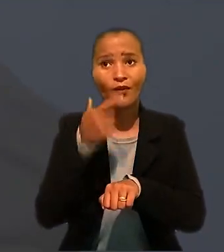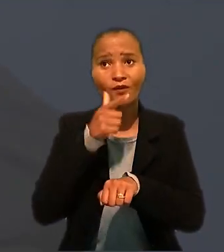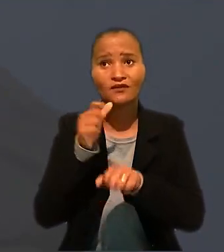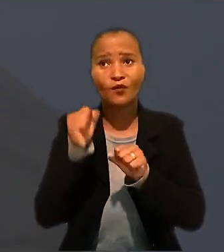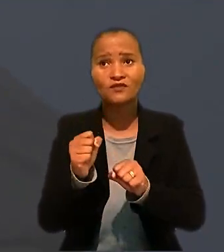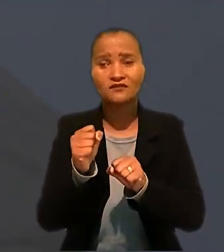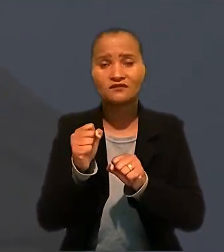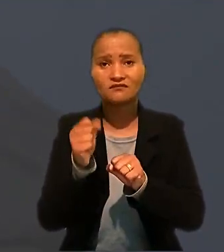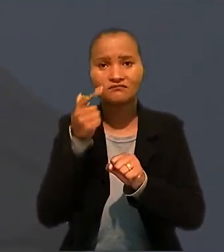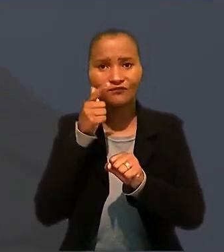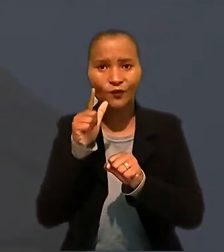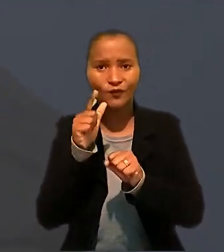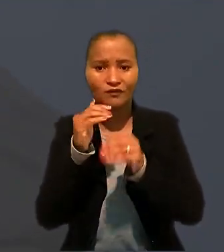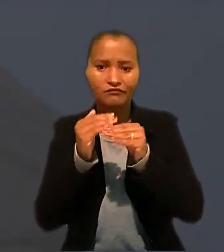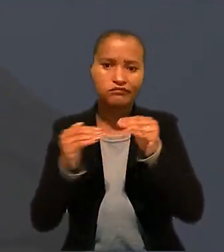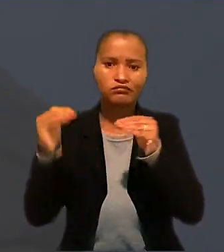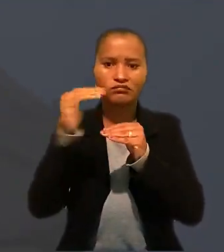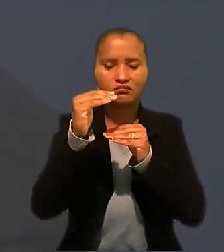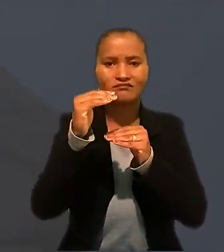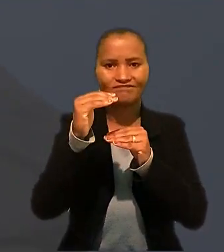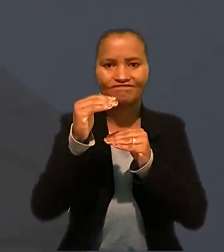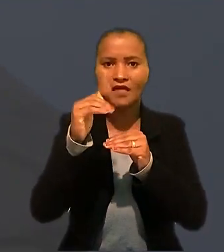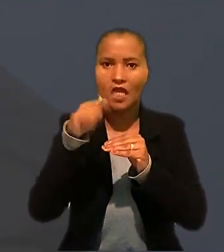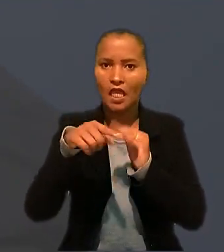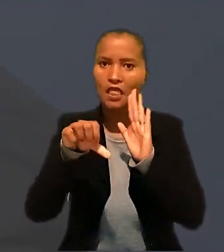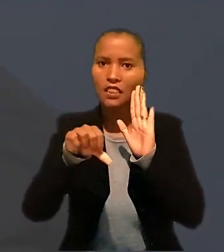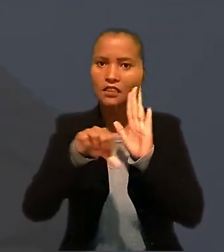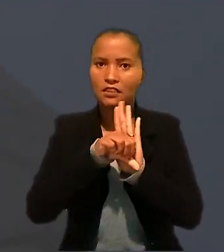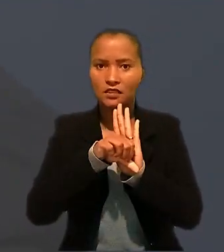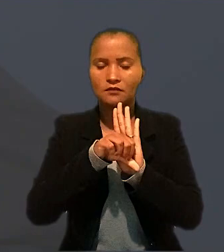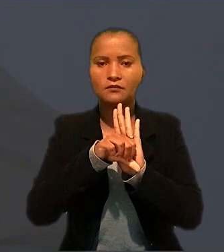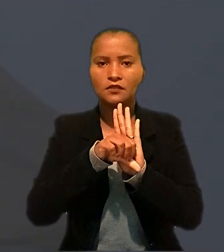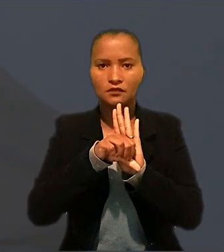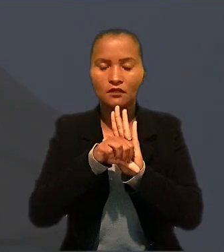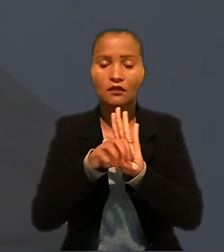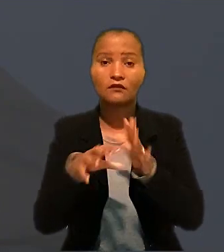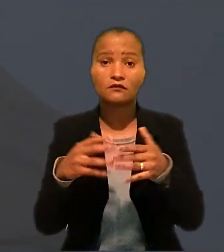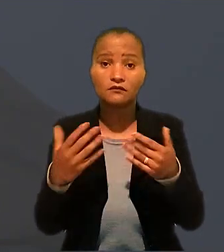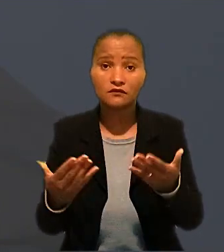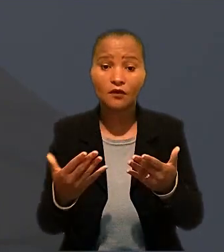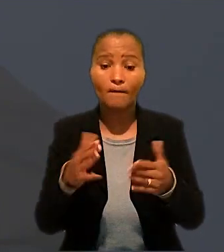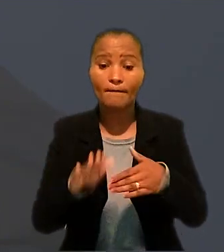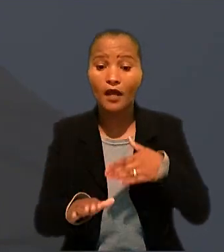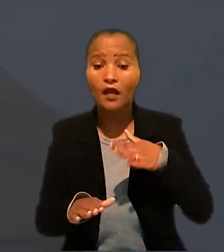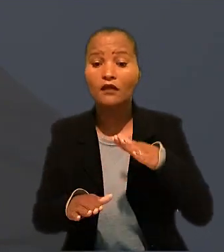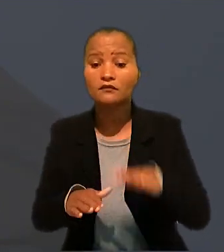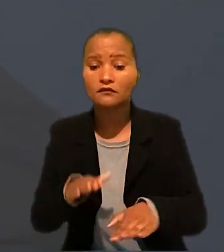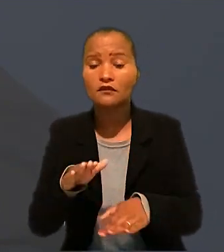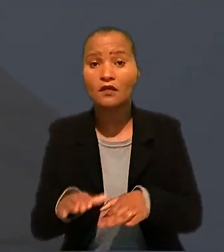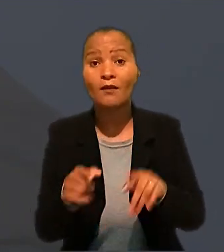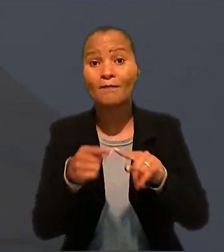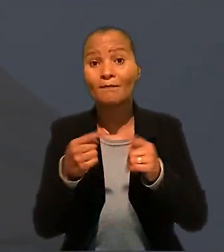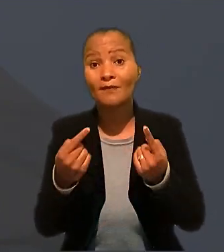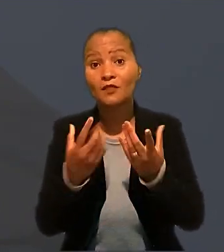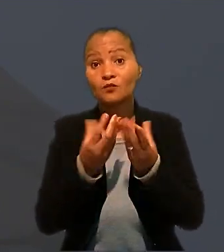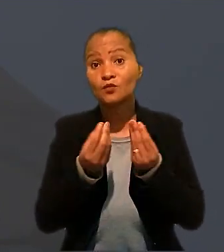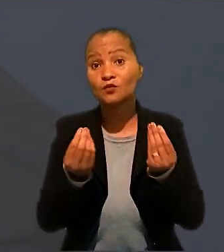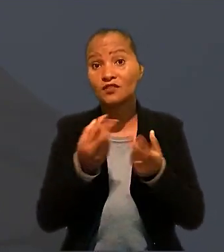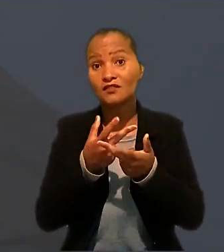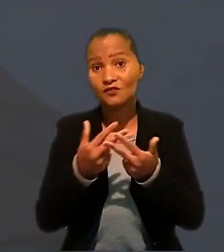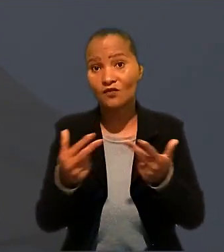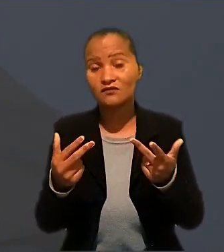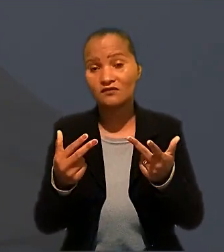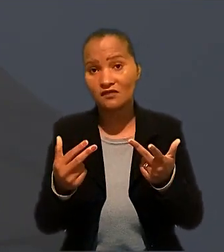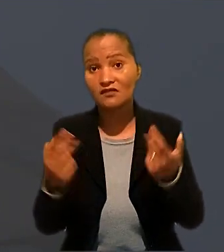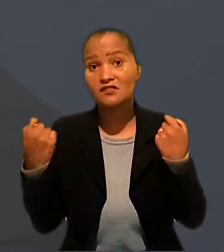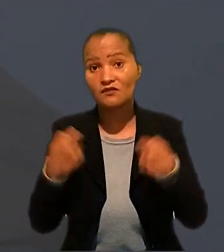a posições dentro da administração pública. Isso é crime, inclusive. Então, são passos que foram dados, mas muitas ações